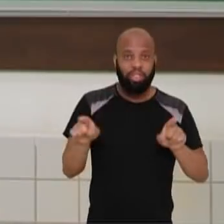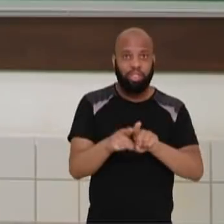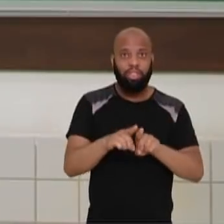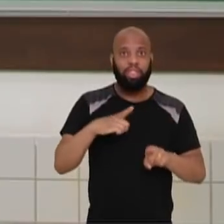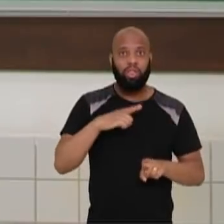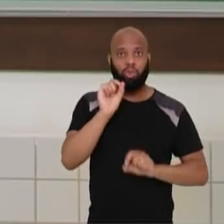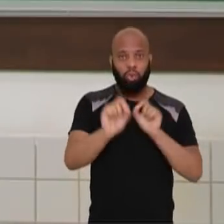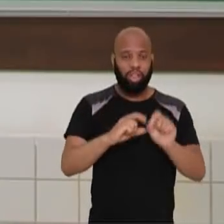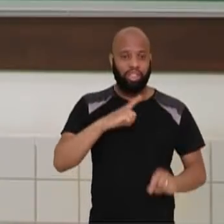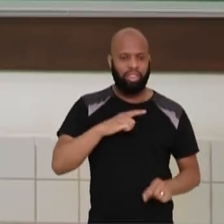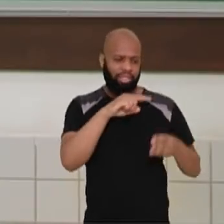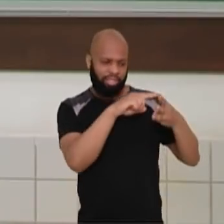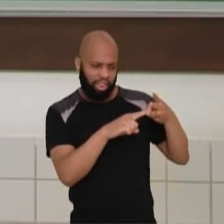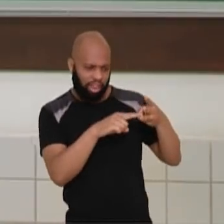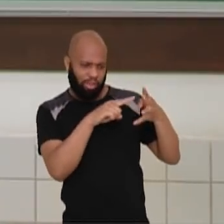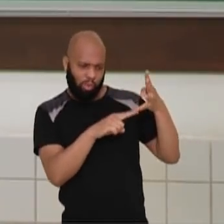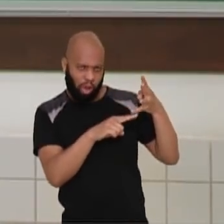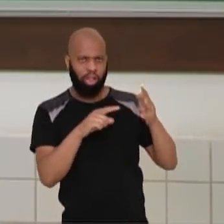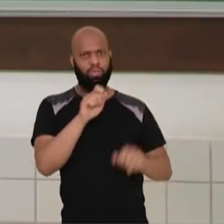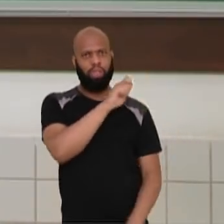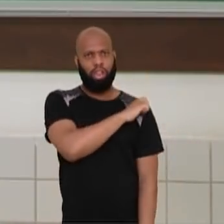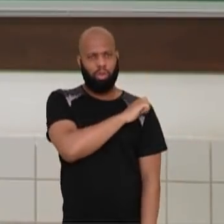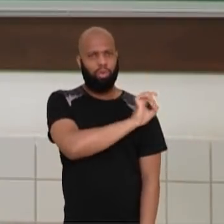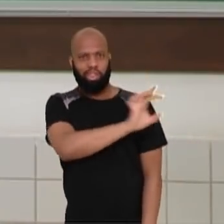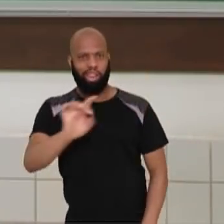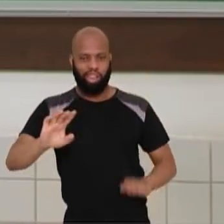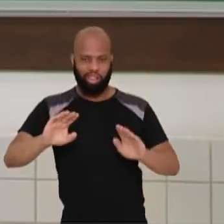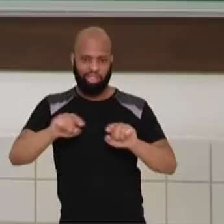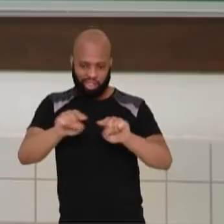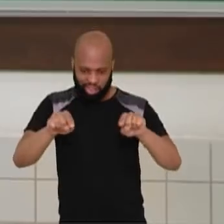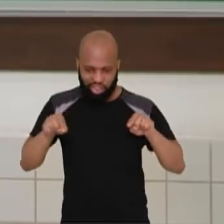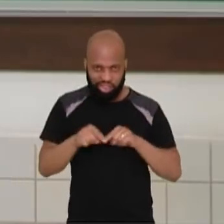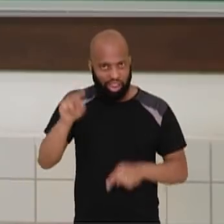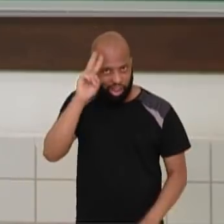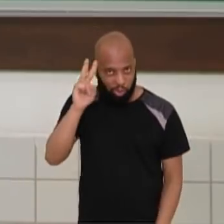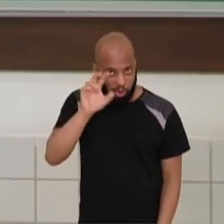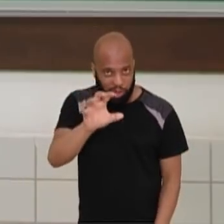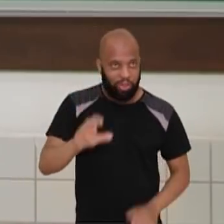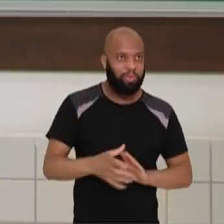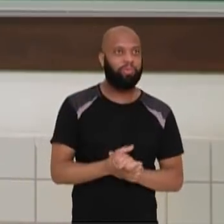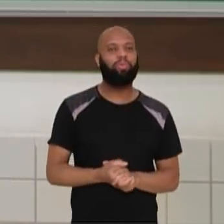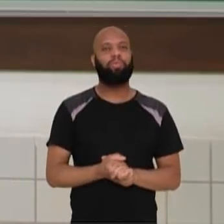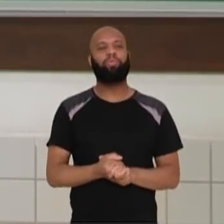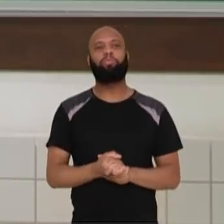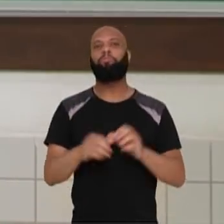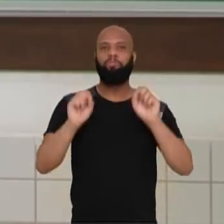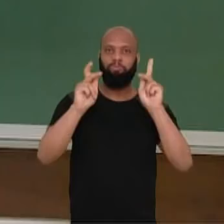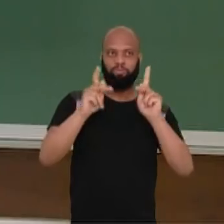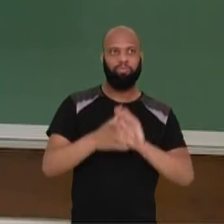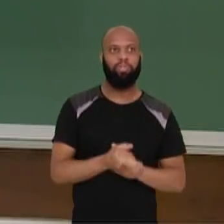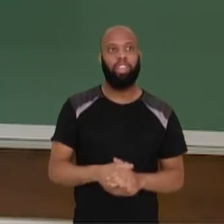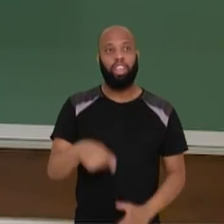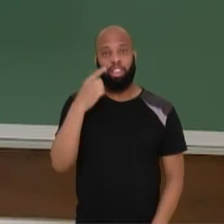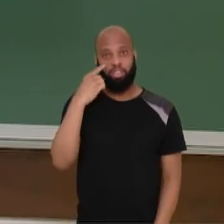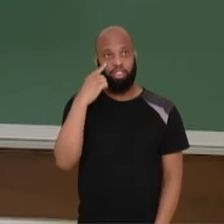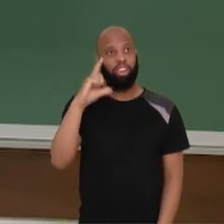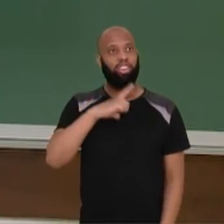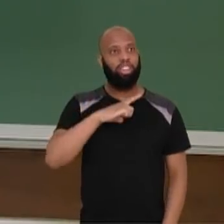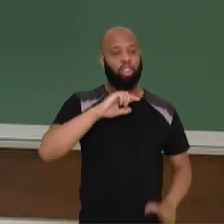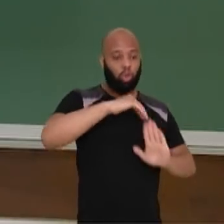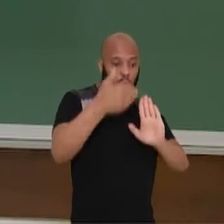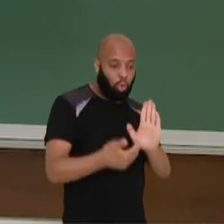com 3, 4 alunos de cada sala e por aí vai. Deu para lembrar? Então vem cá comigo, olha o desenho, ó.